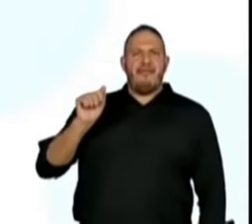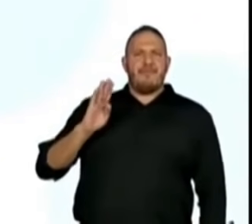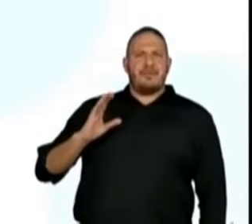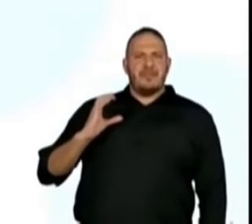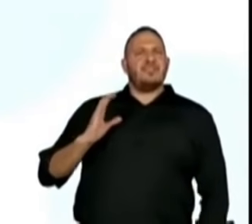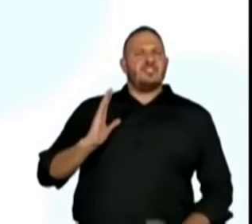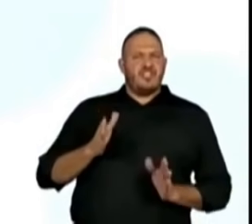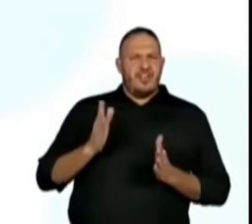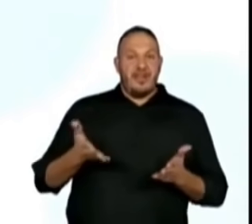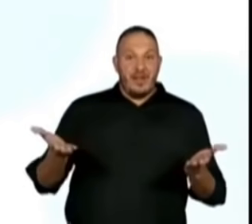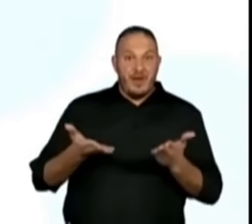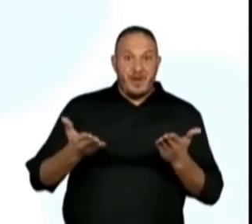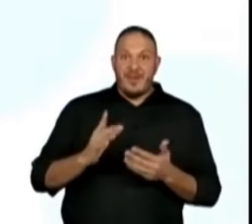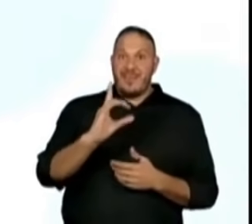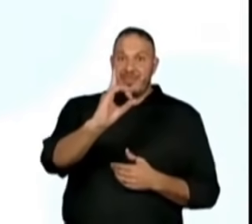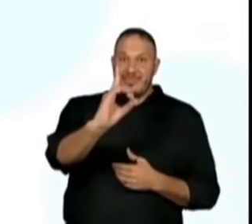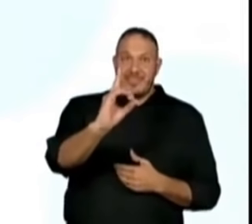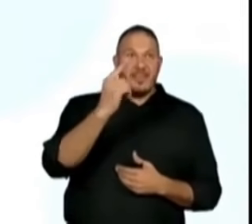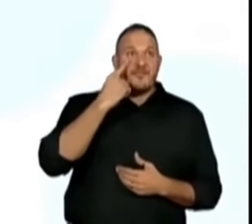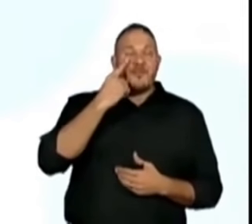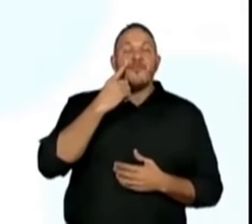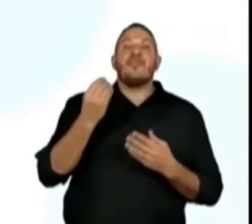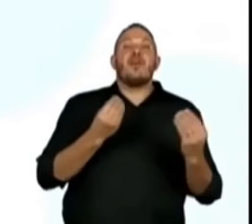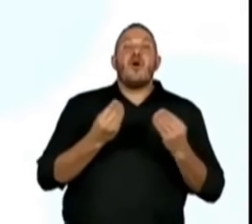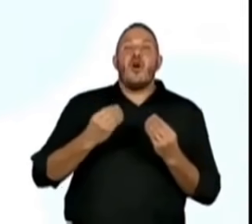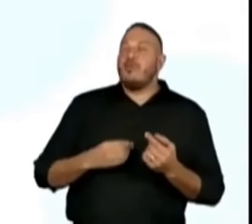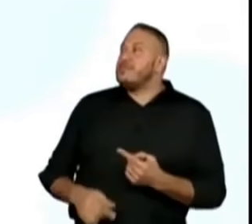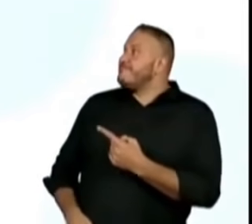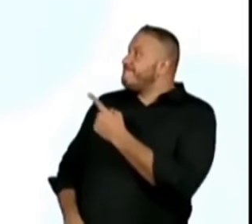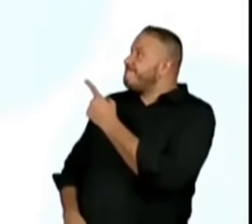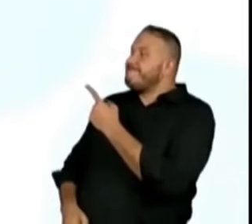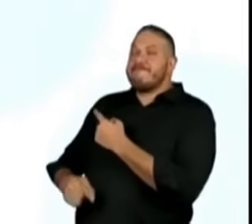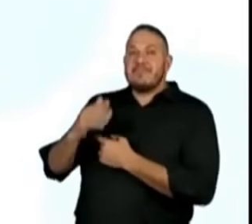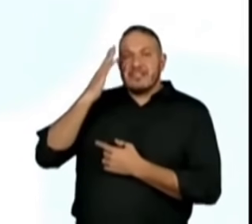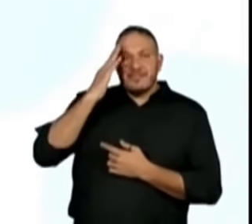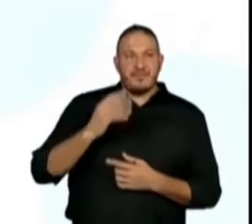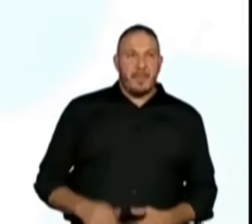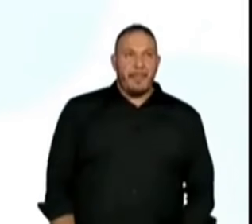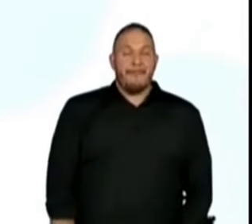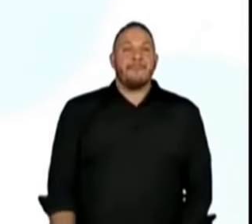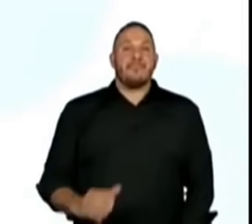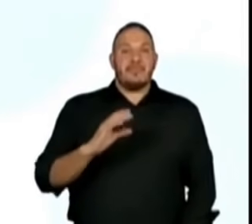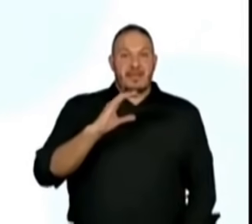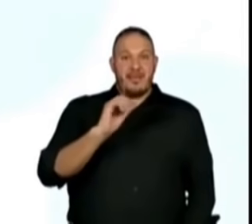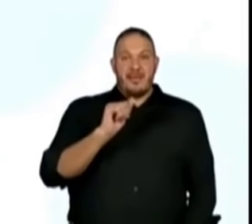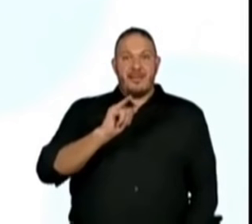tá? Então vamos lá, vamos ler essa situação, problema para a gente poder entender. Então vamos lá.